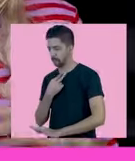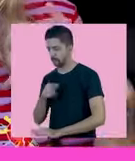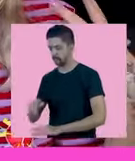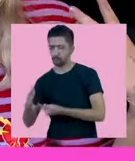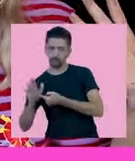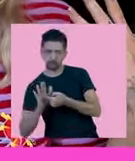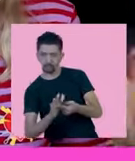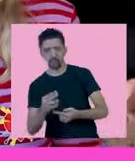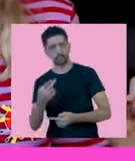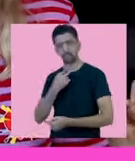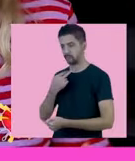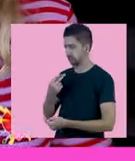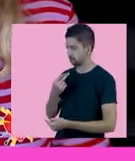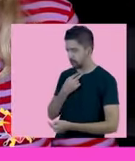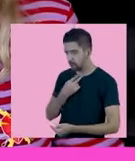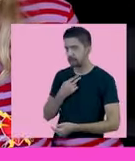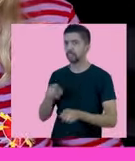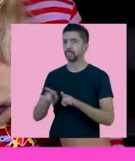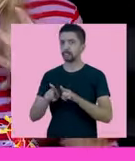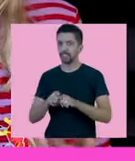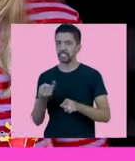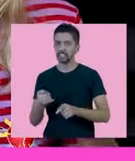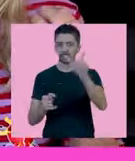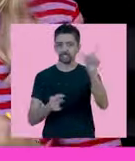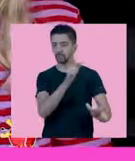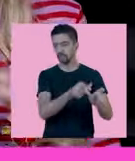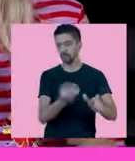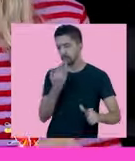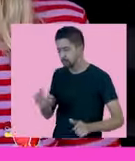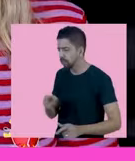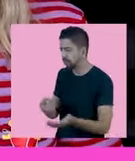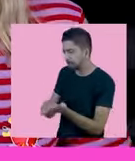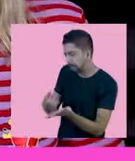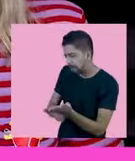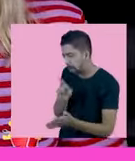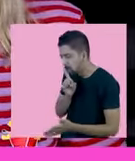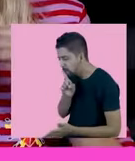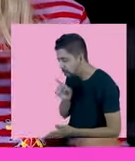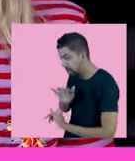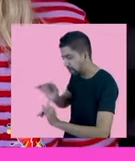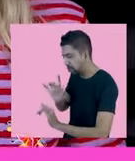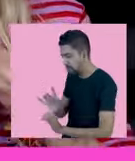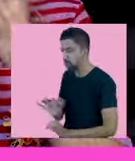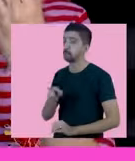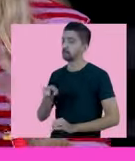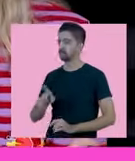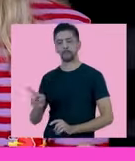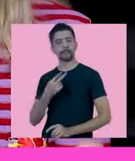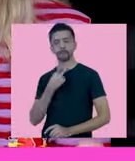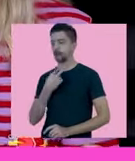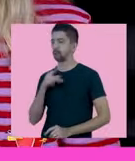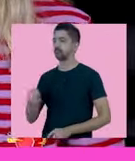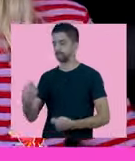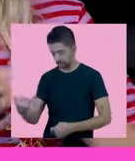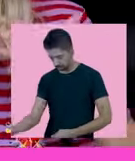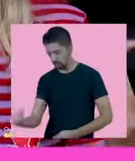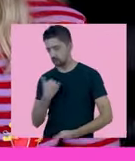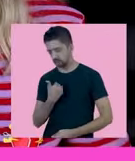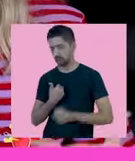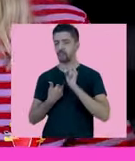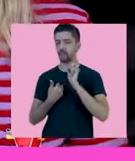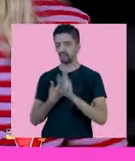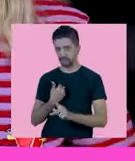saber. Essa é uma das principais ferramentas que os abusadores usam para garantir o silêncio das crianças. Respeite o não das crianças.